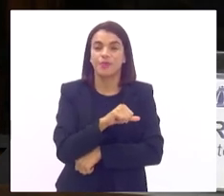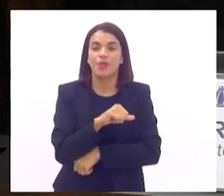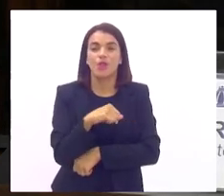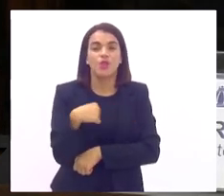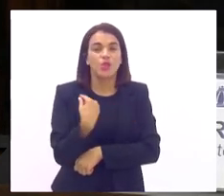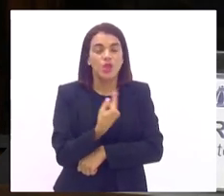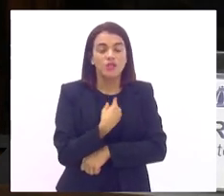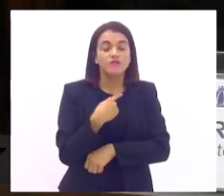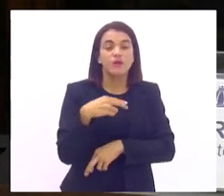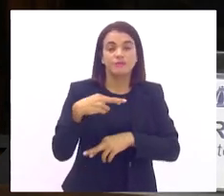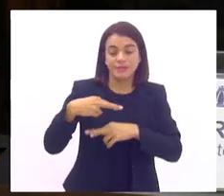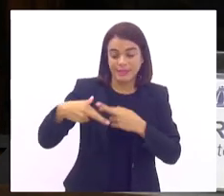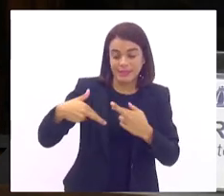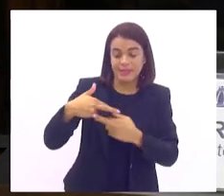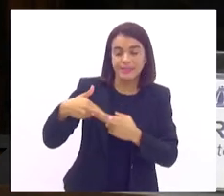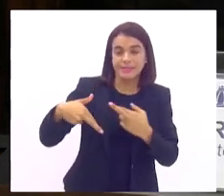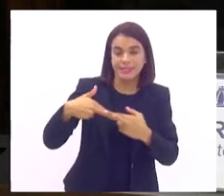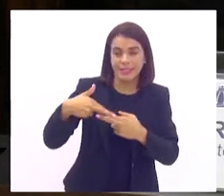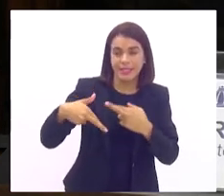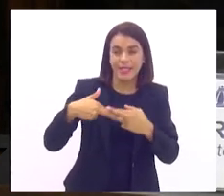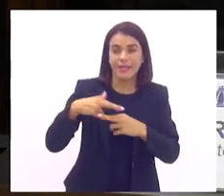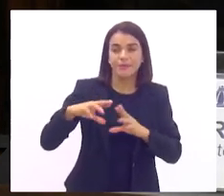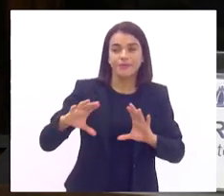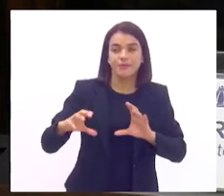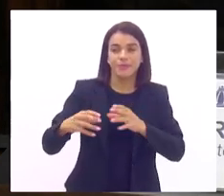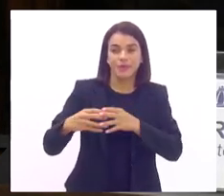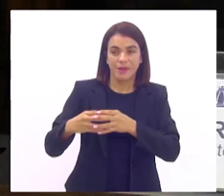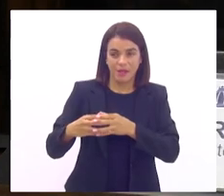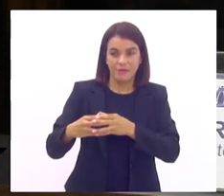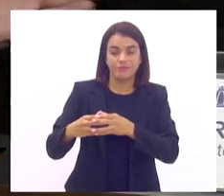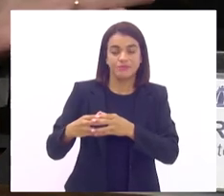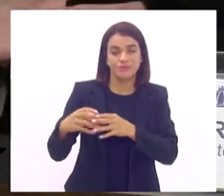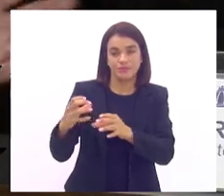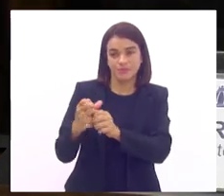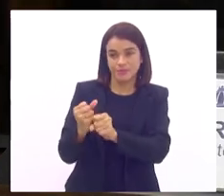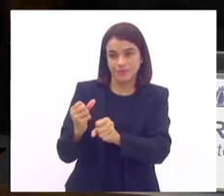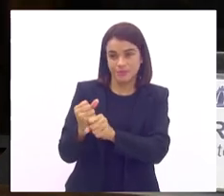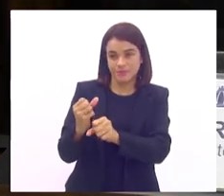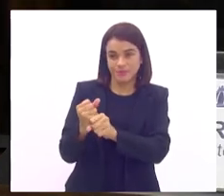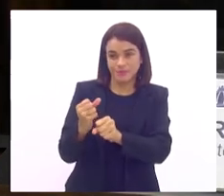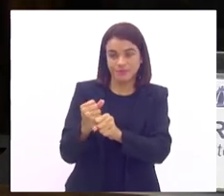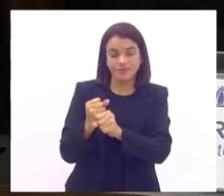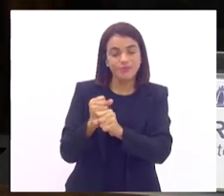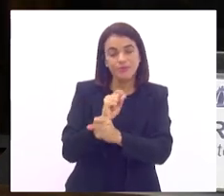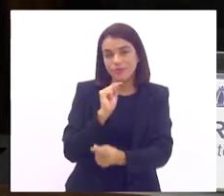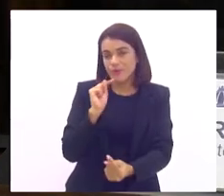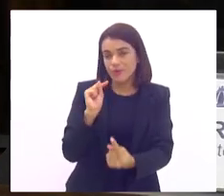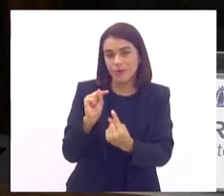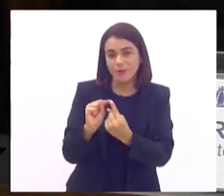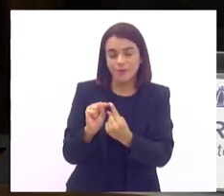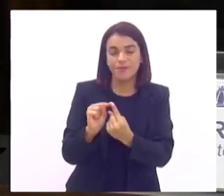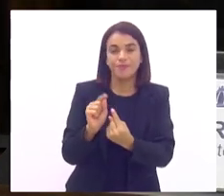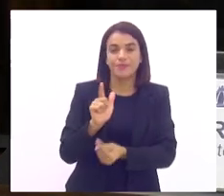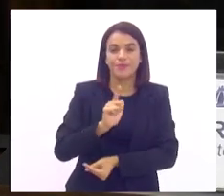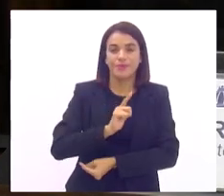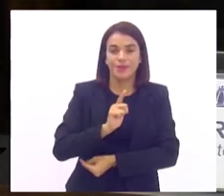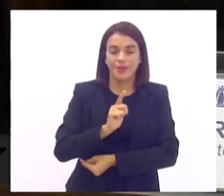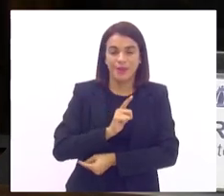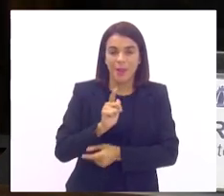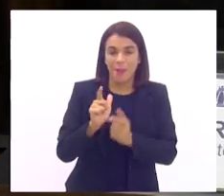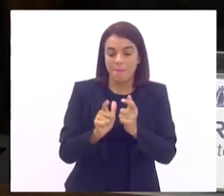vamos reciclar toda a classe contábil no sentido de ter uma